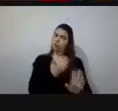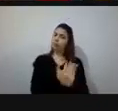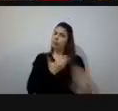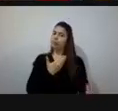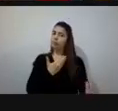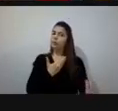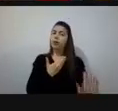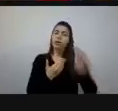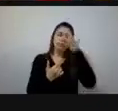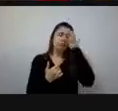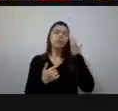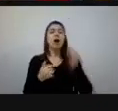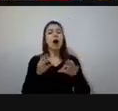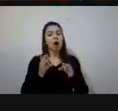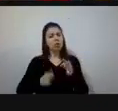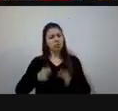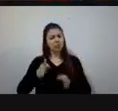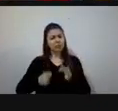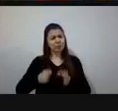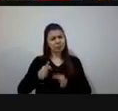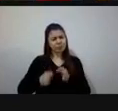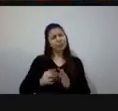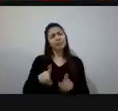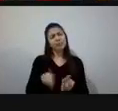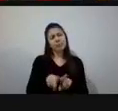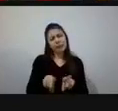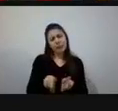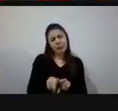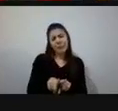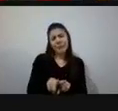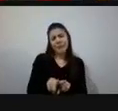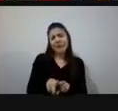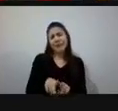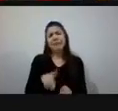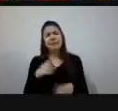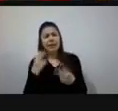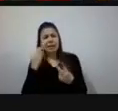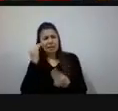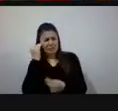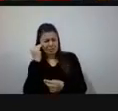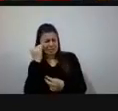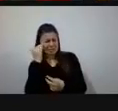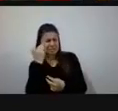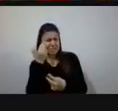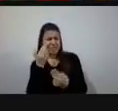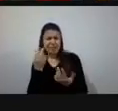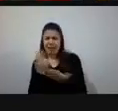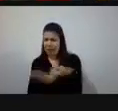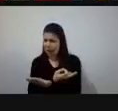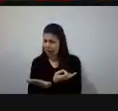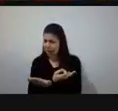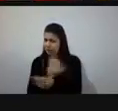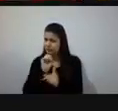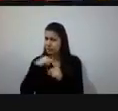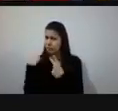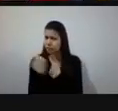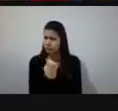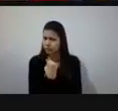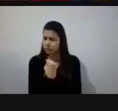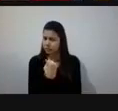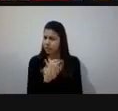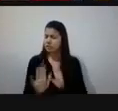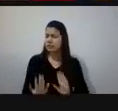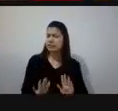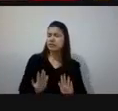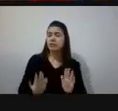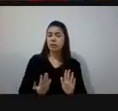também tem essa visão equivocada que muitas vezes a sociedade tem e fica do lado do abusador e por aí vai. A diretora ou o diretor da escola